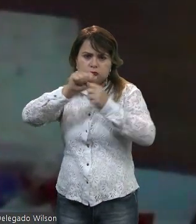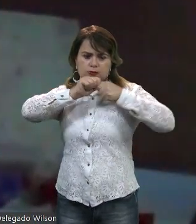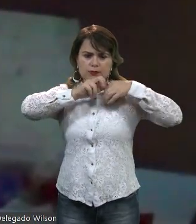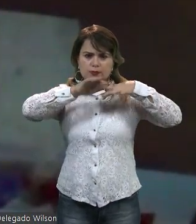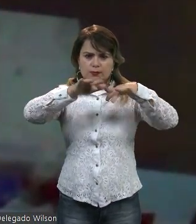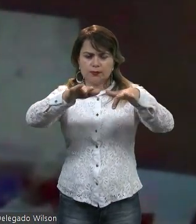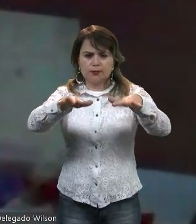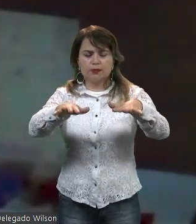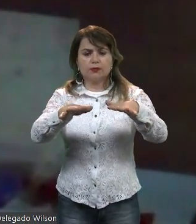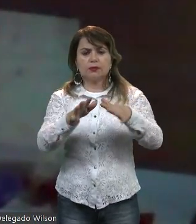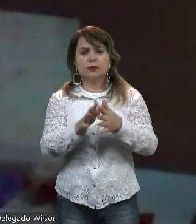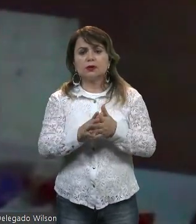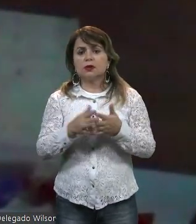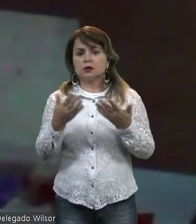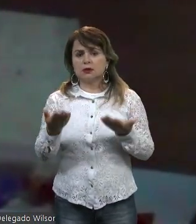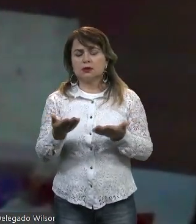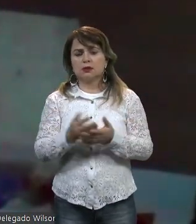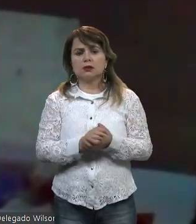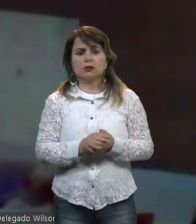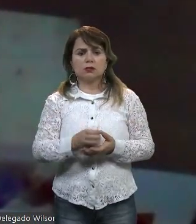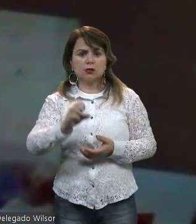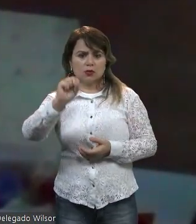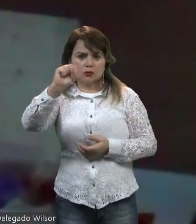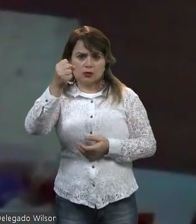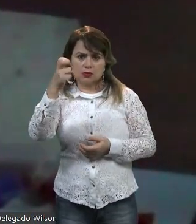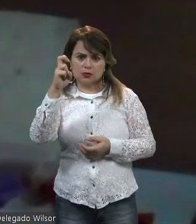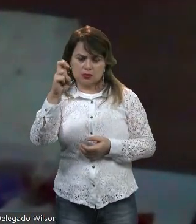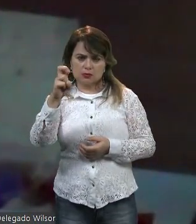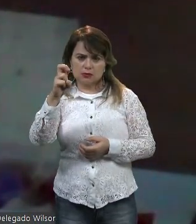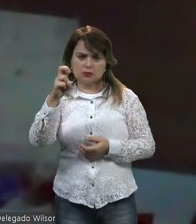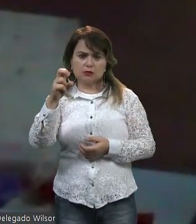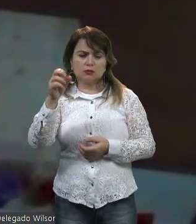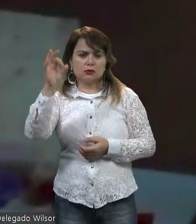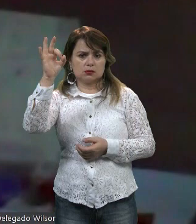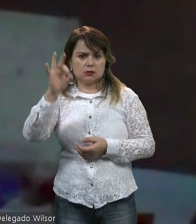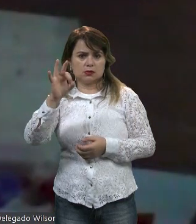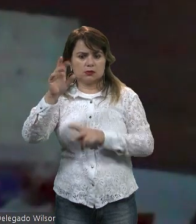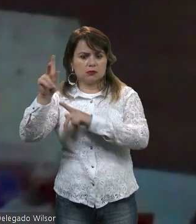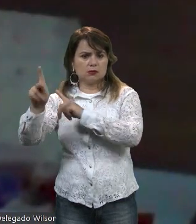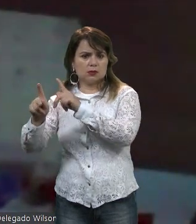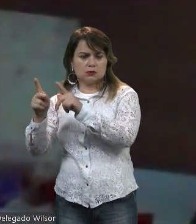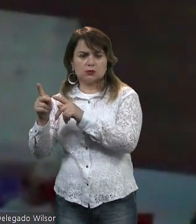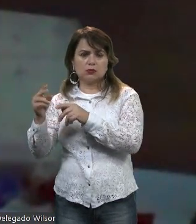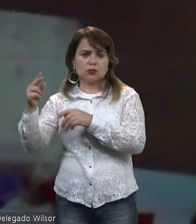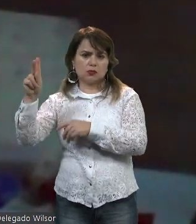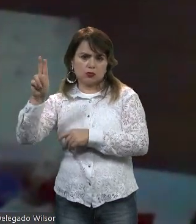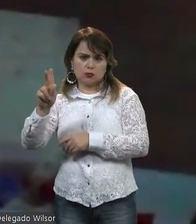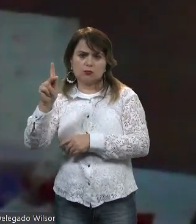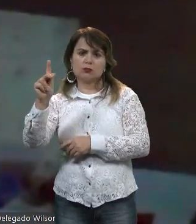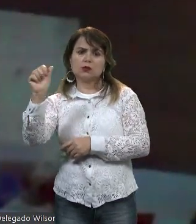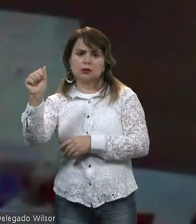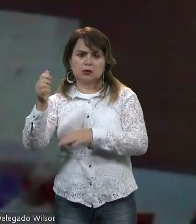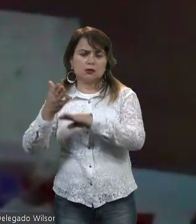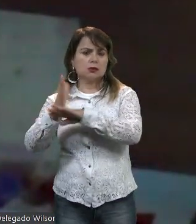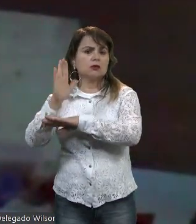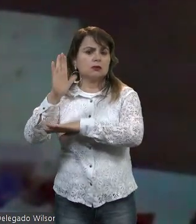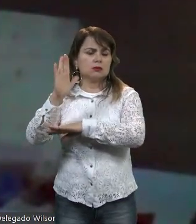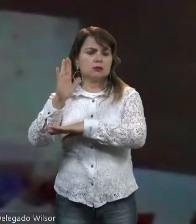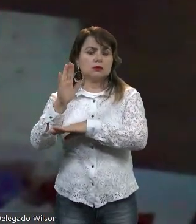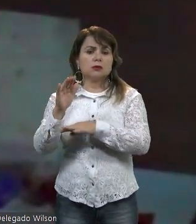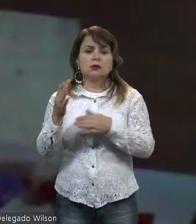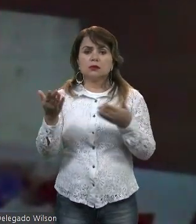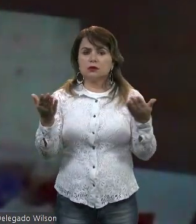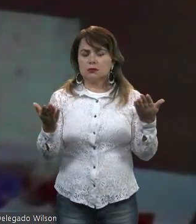E o índice de 85% de aprovação. Então, deixo aqui os cumprimentos a todos os funcionários da